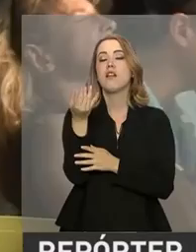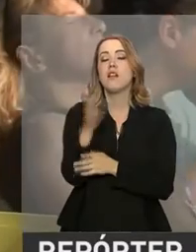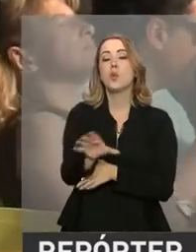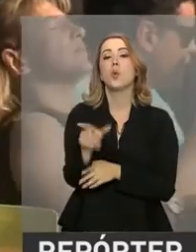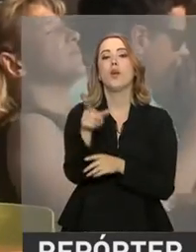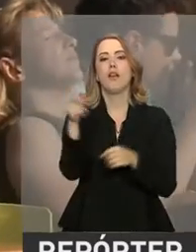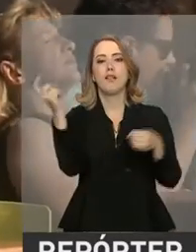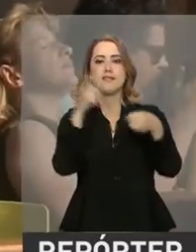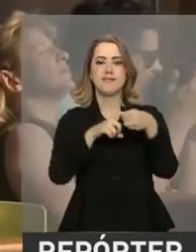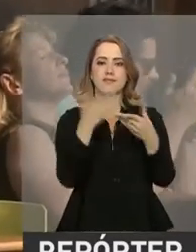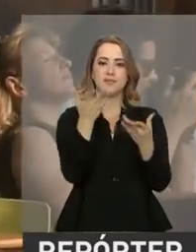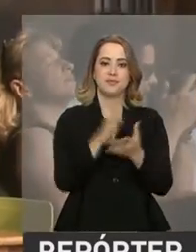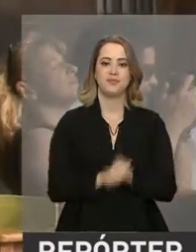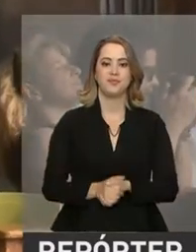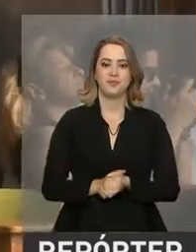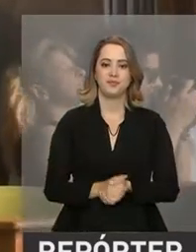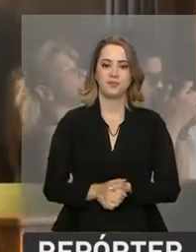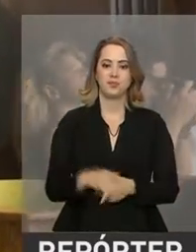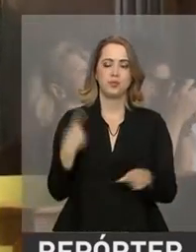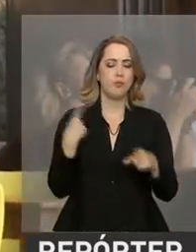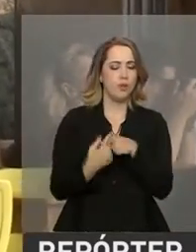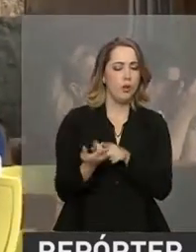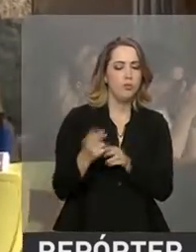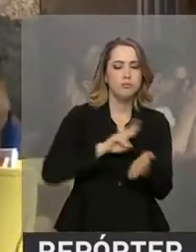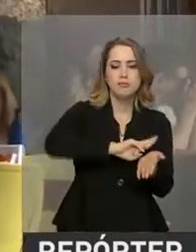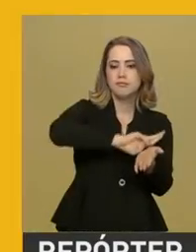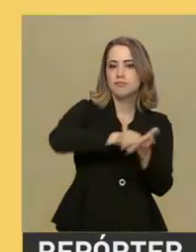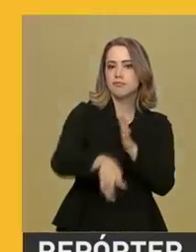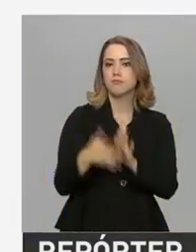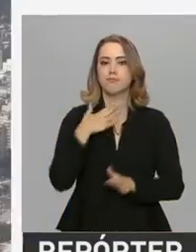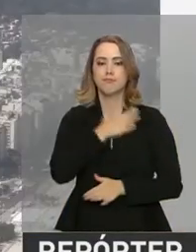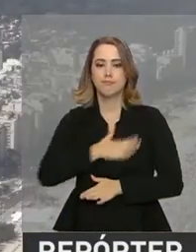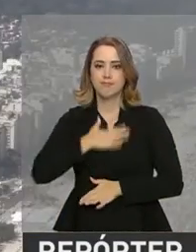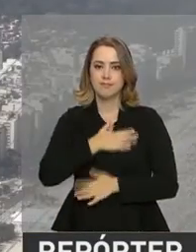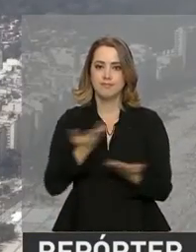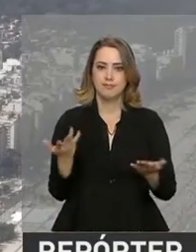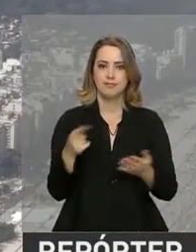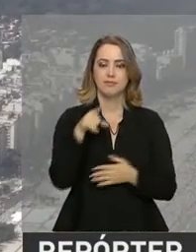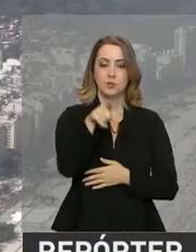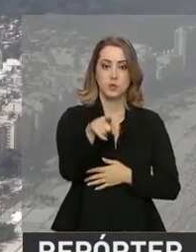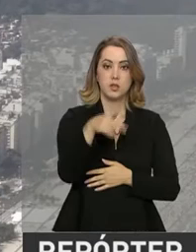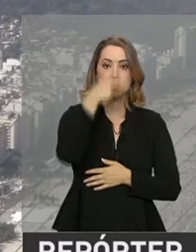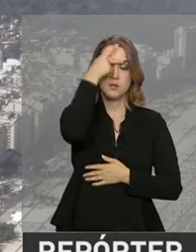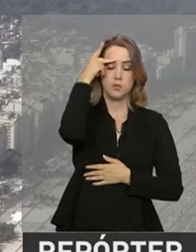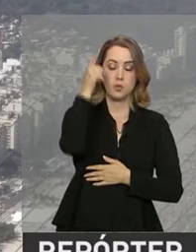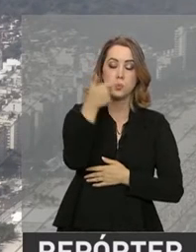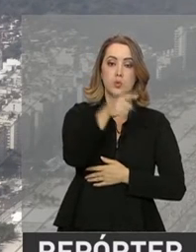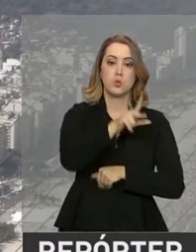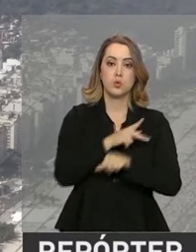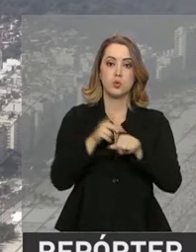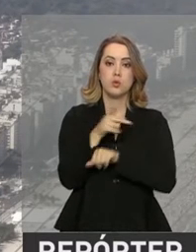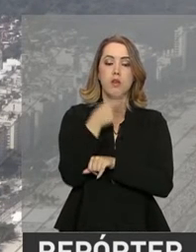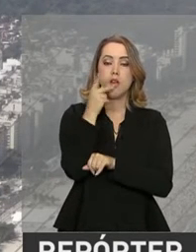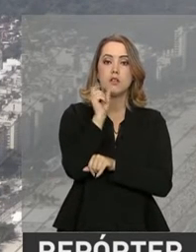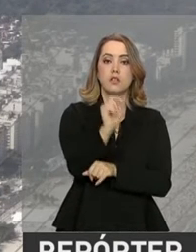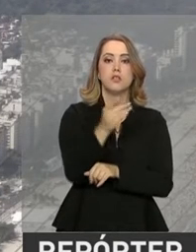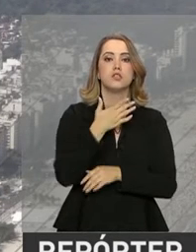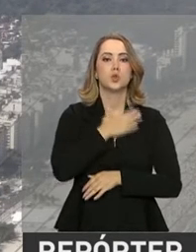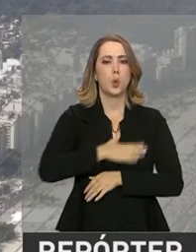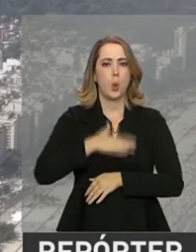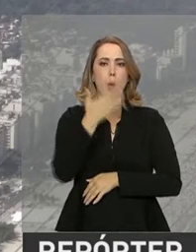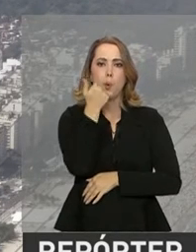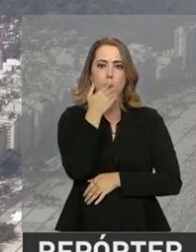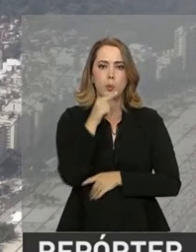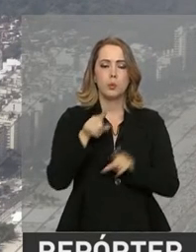até porque eles gostaram de muitas outras coisas nas pesquisas os estrangeiros disseram estar satisfeitos com